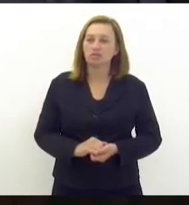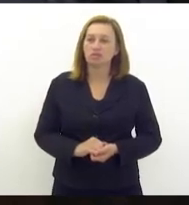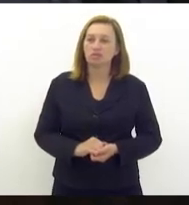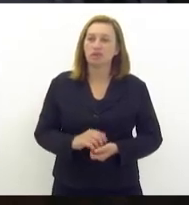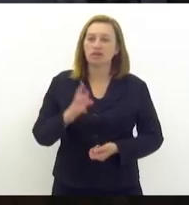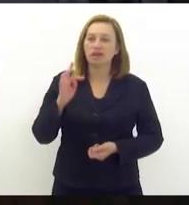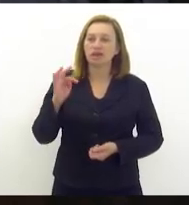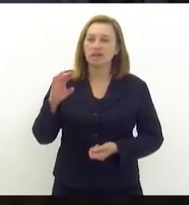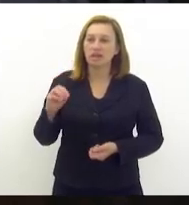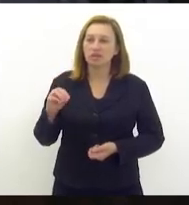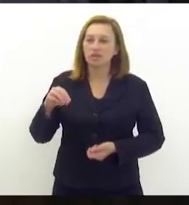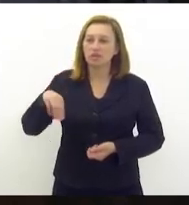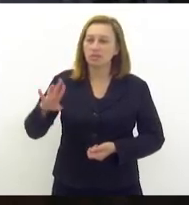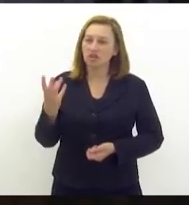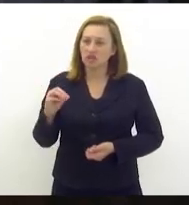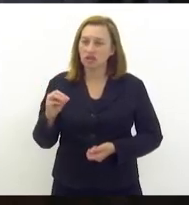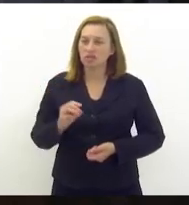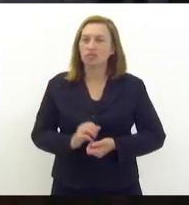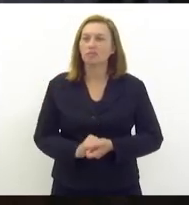Renato Machado